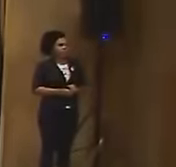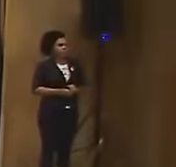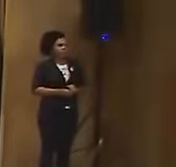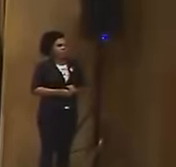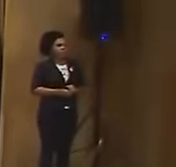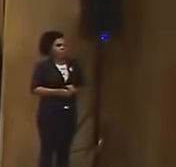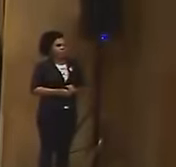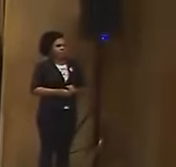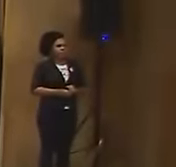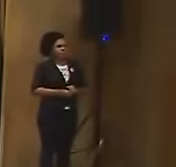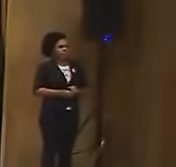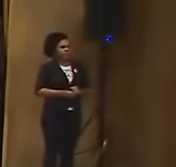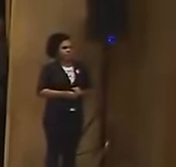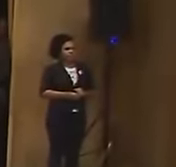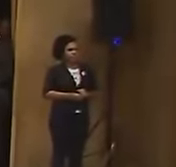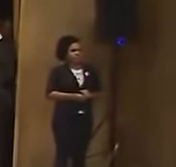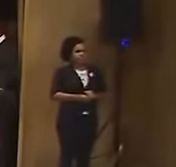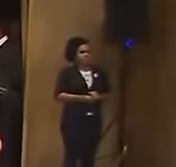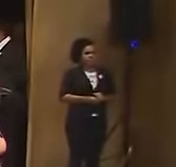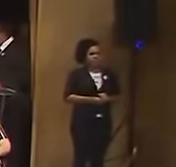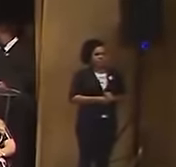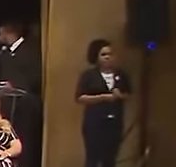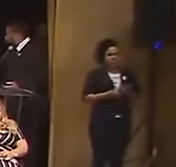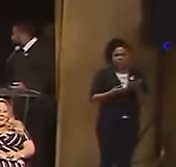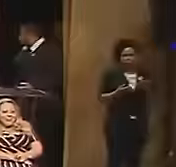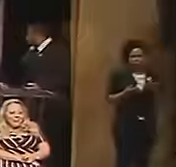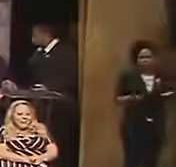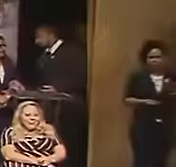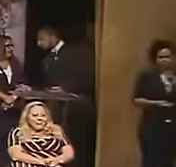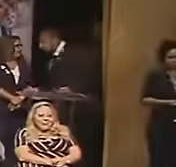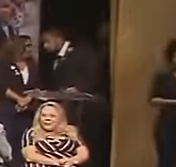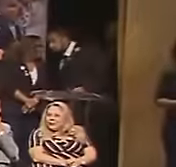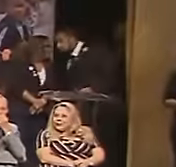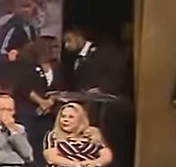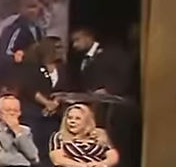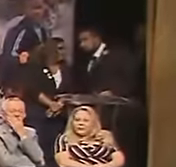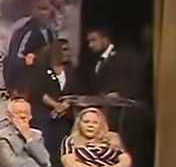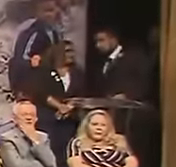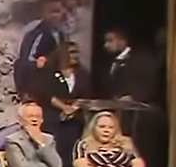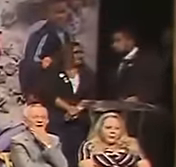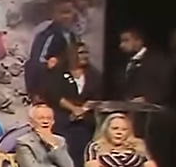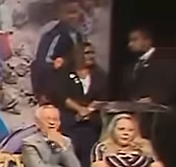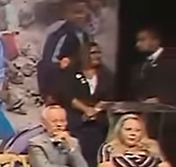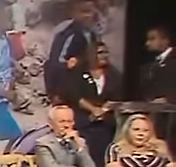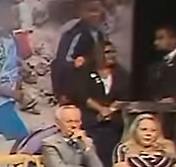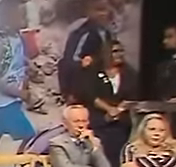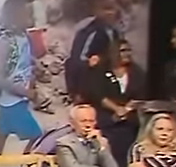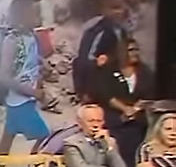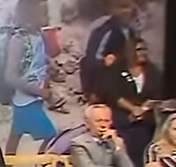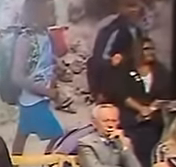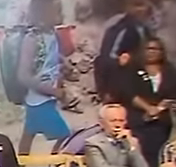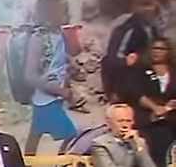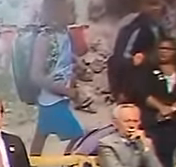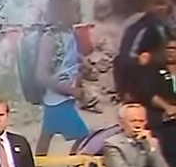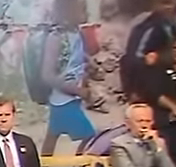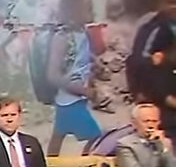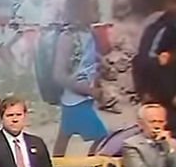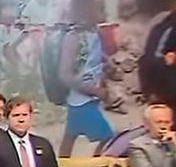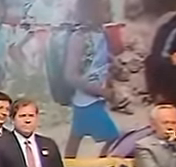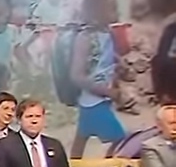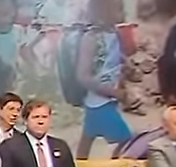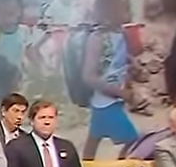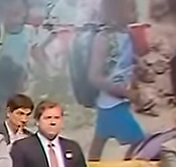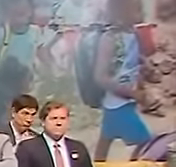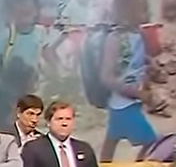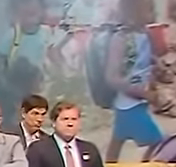meu querido Governador Renan filho hoje tenho o privilégio acompanhando o senhor